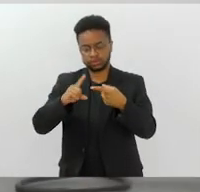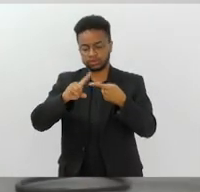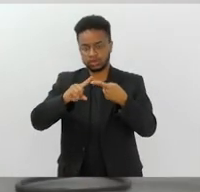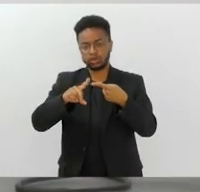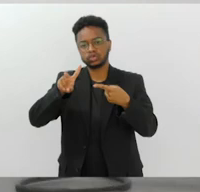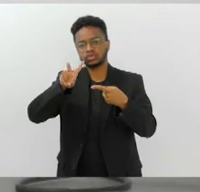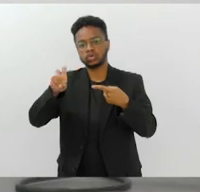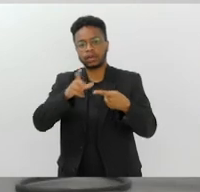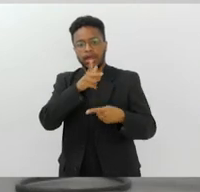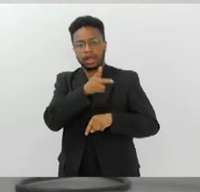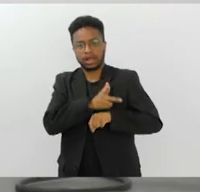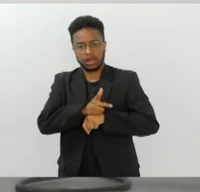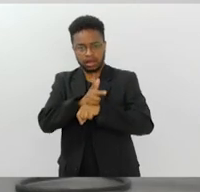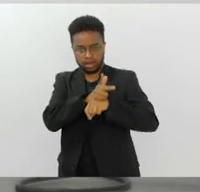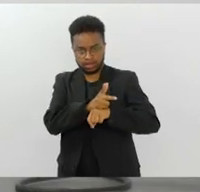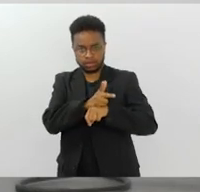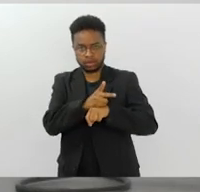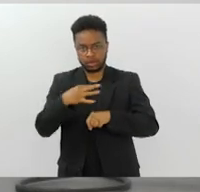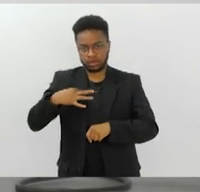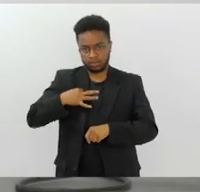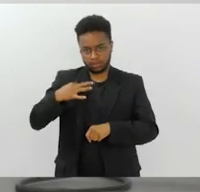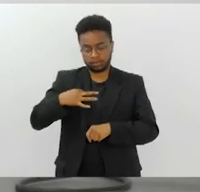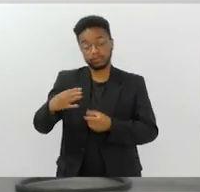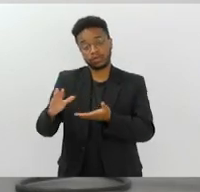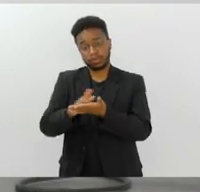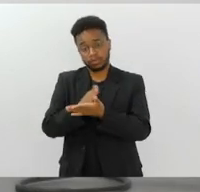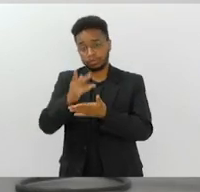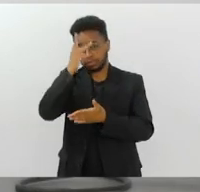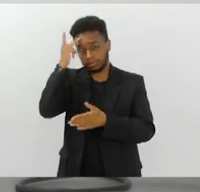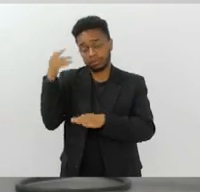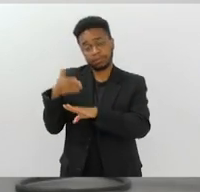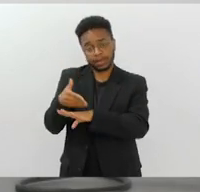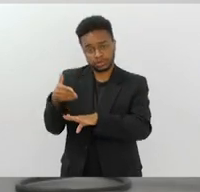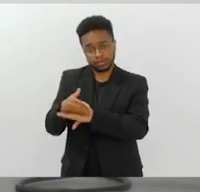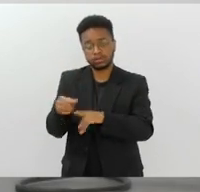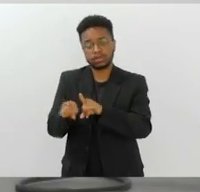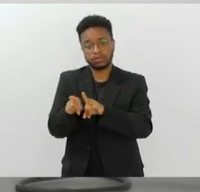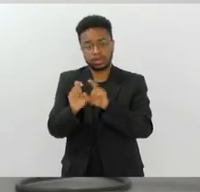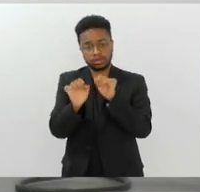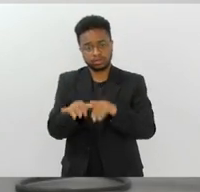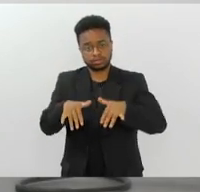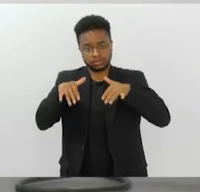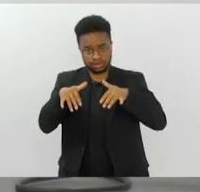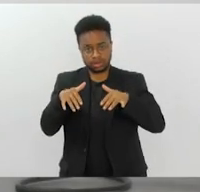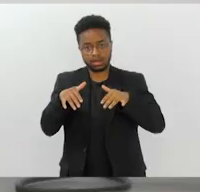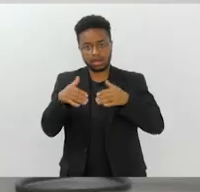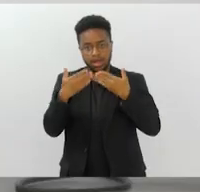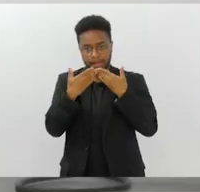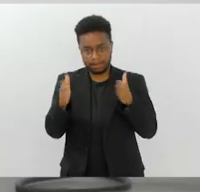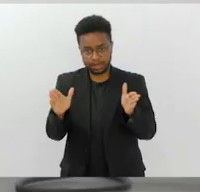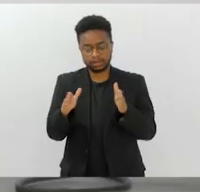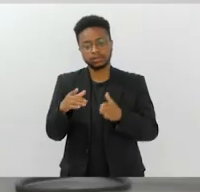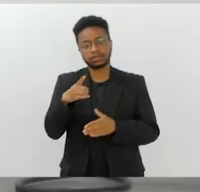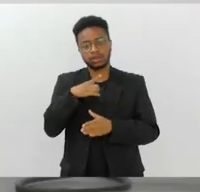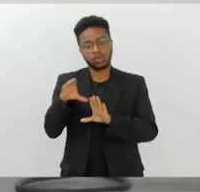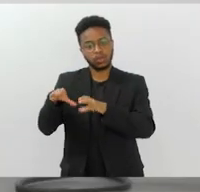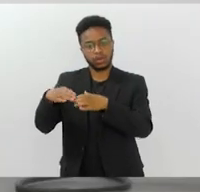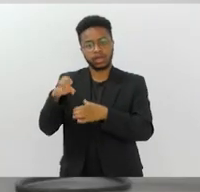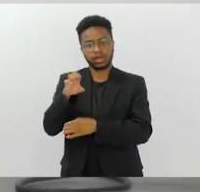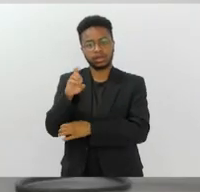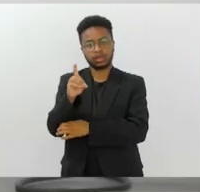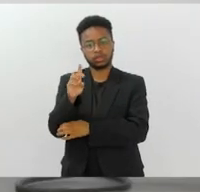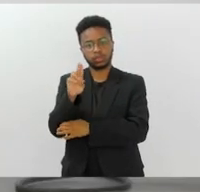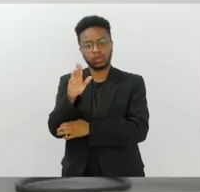policiais alguns dos que estão aqui participaram dessa audiência pública né aí do cafro participou o